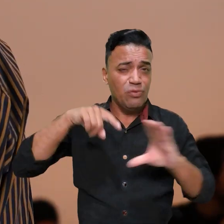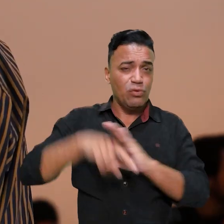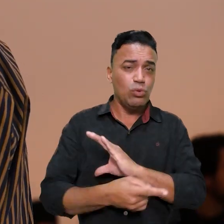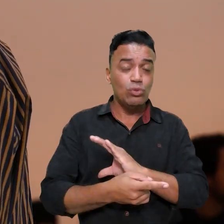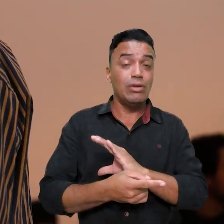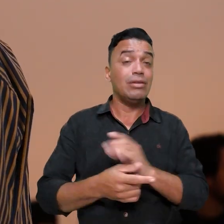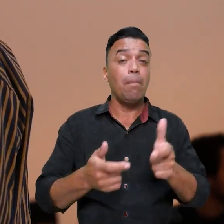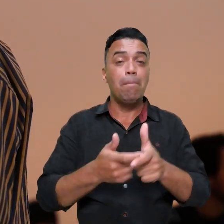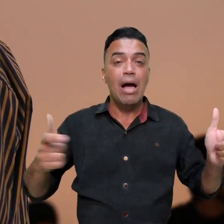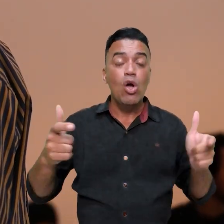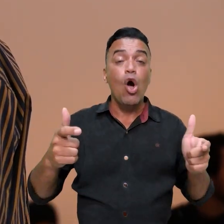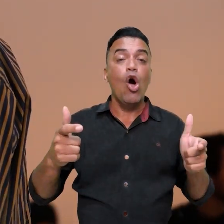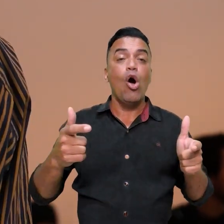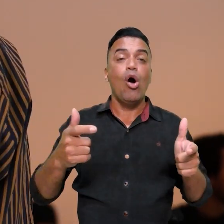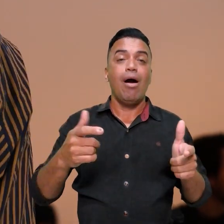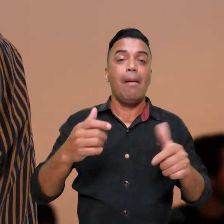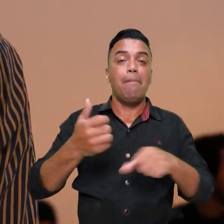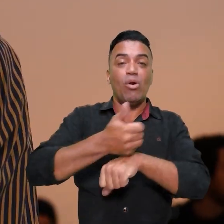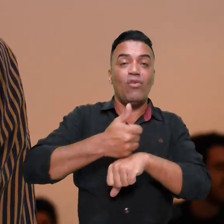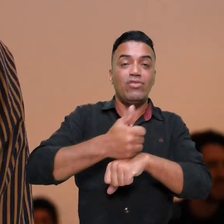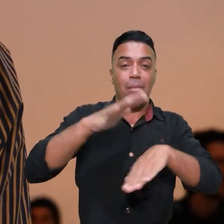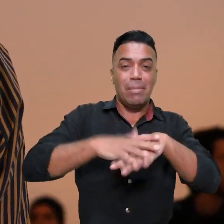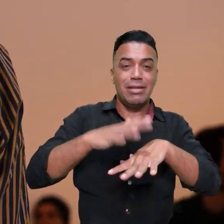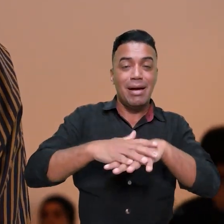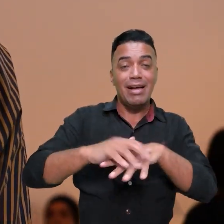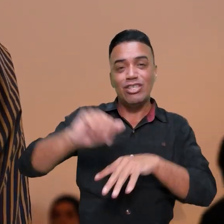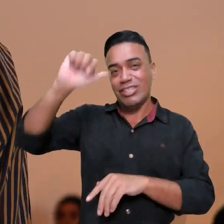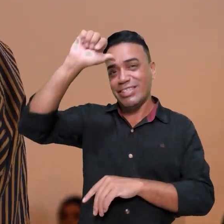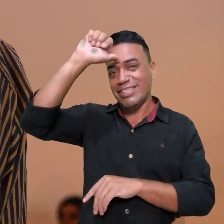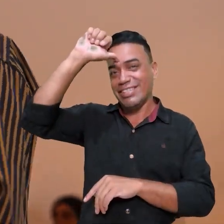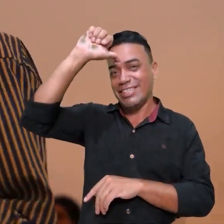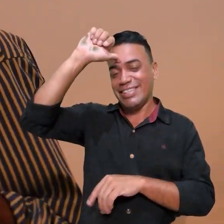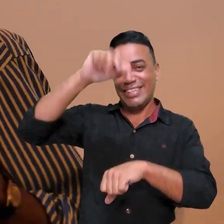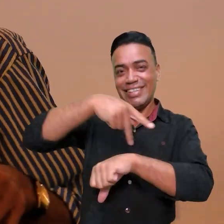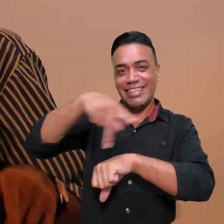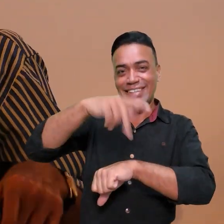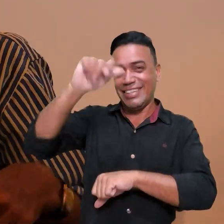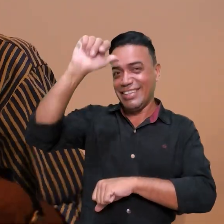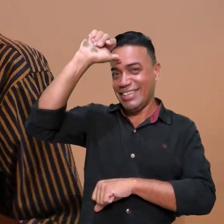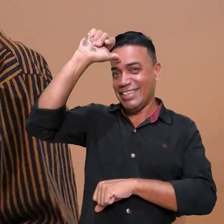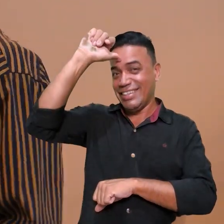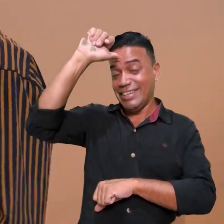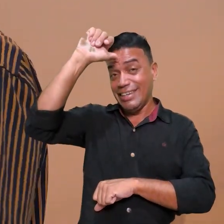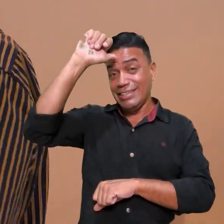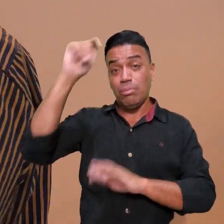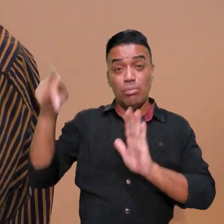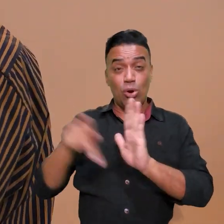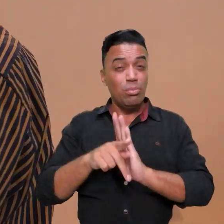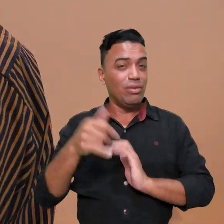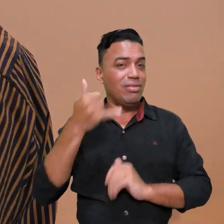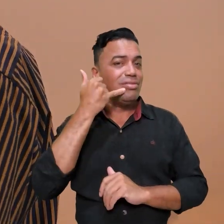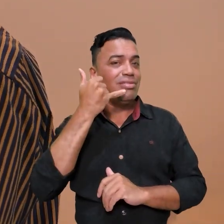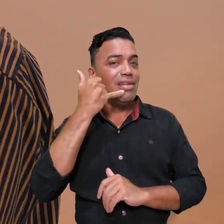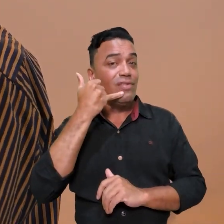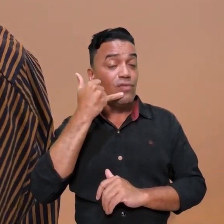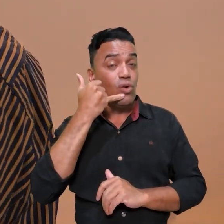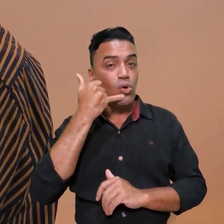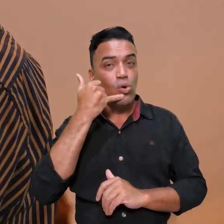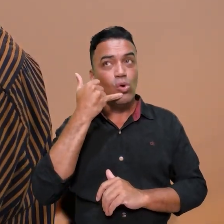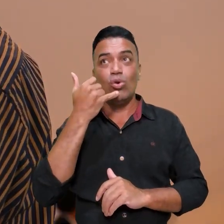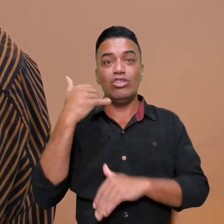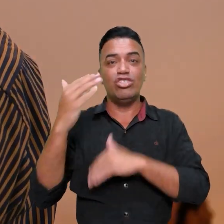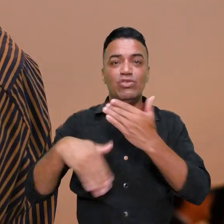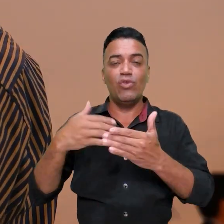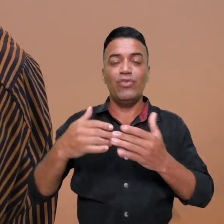são os indianos. E muitos dos softwares que vocês têm no telefone aqui são desenvolvidos